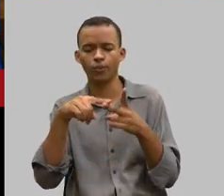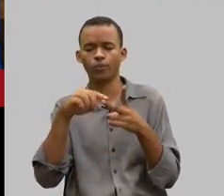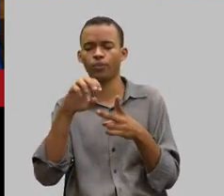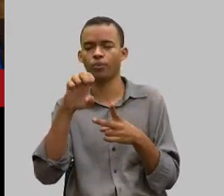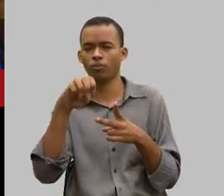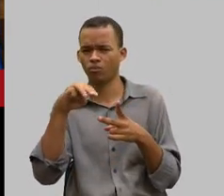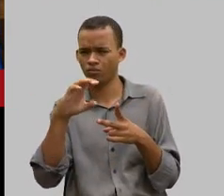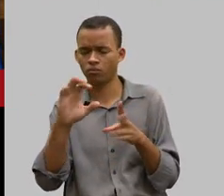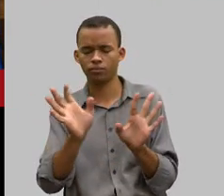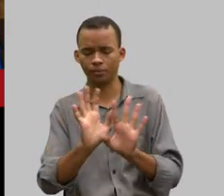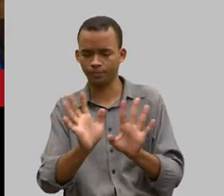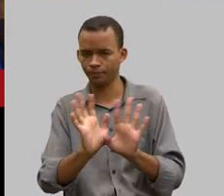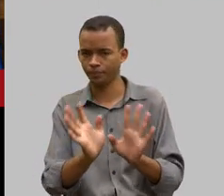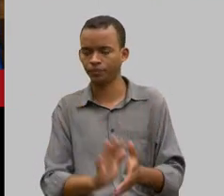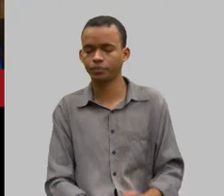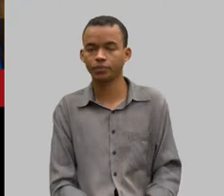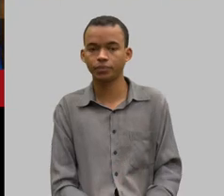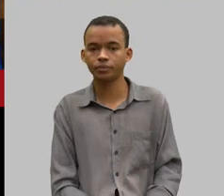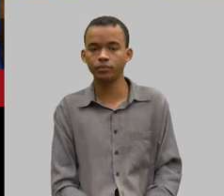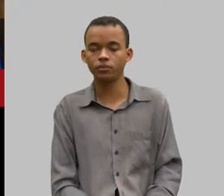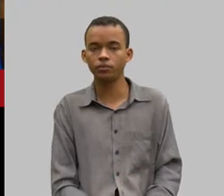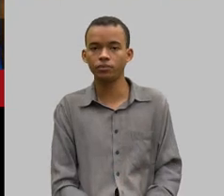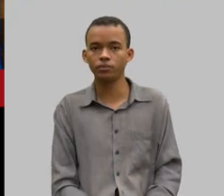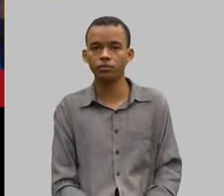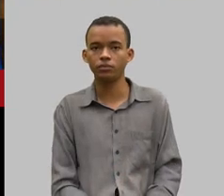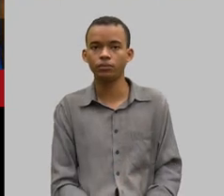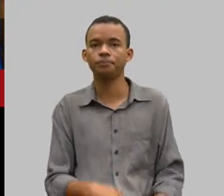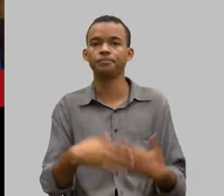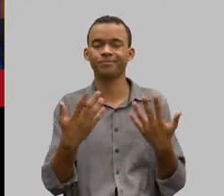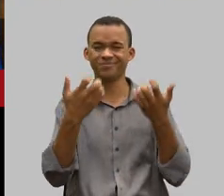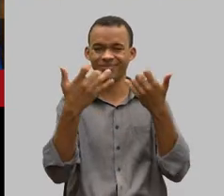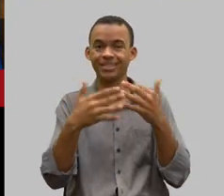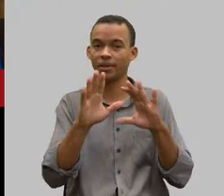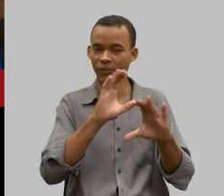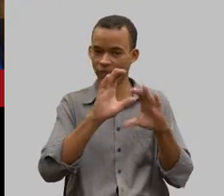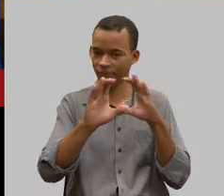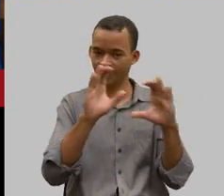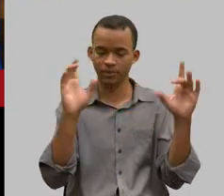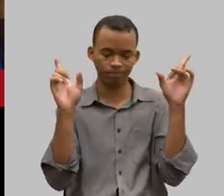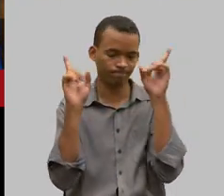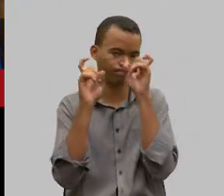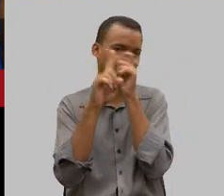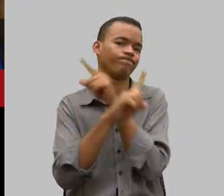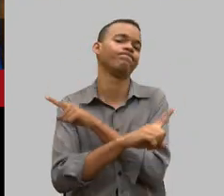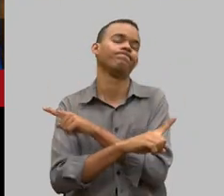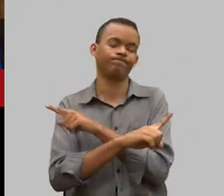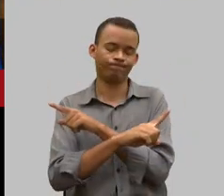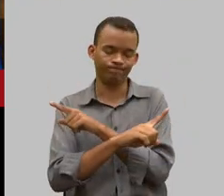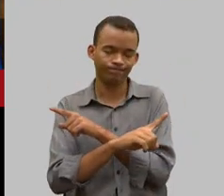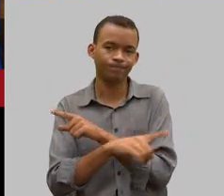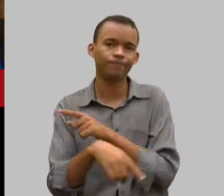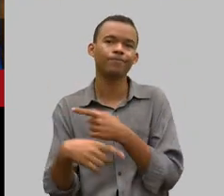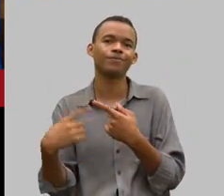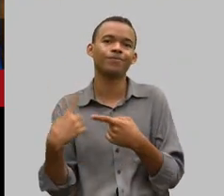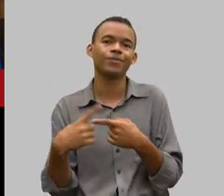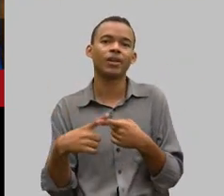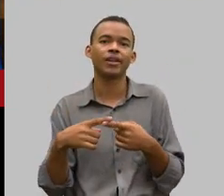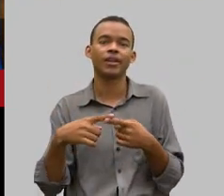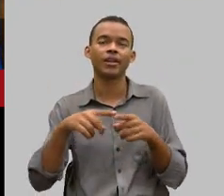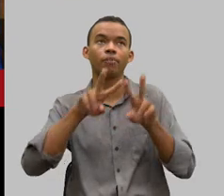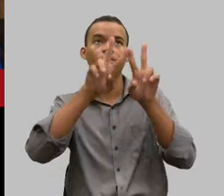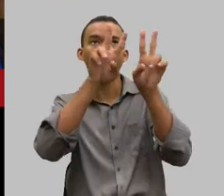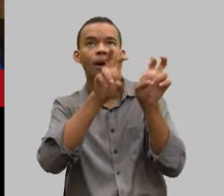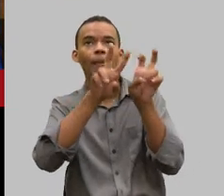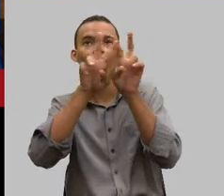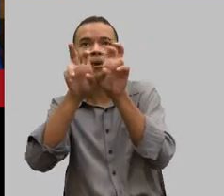verem como como comunicação é uma coisa extremamente difícil de ser feita né porque a gente não se interessa por todos os assuntos